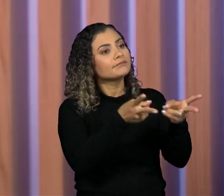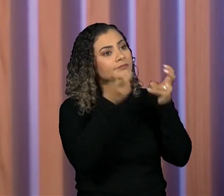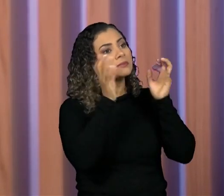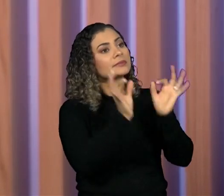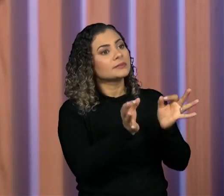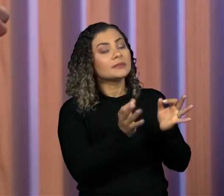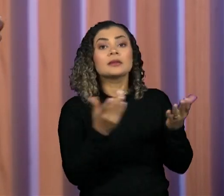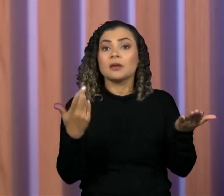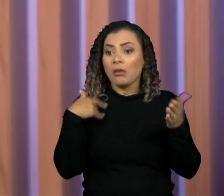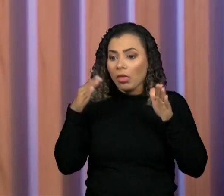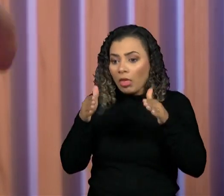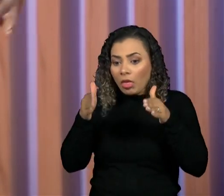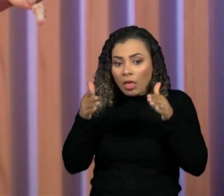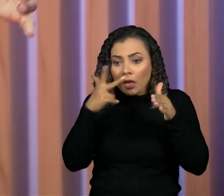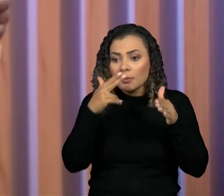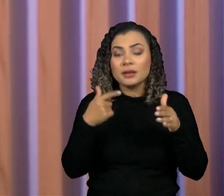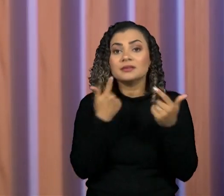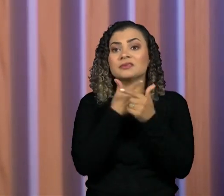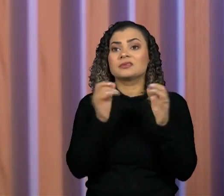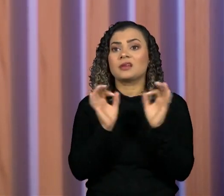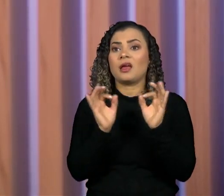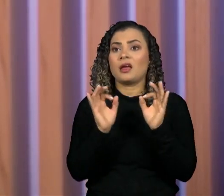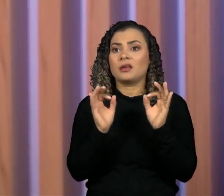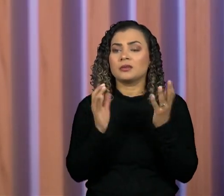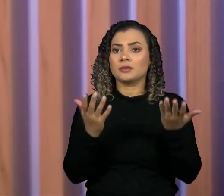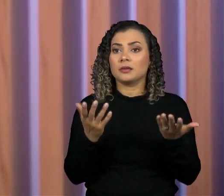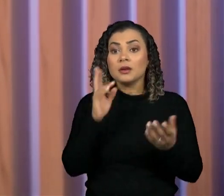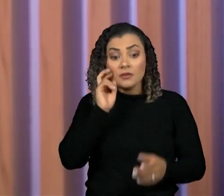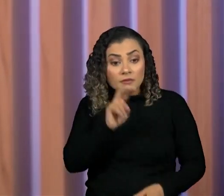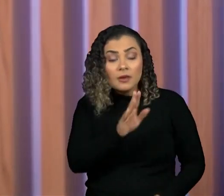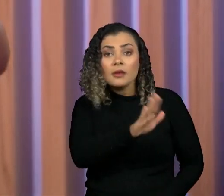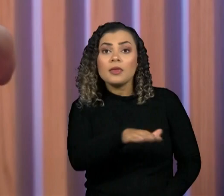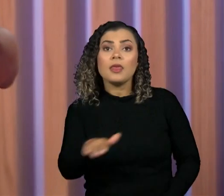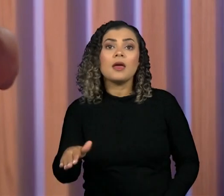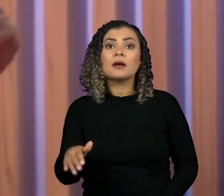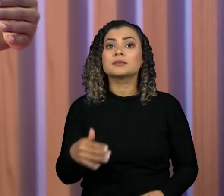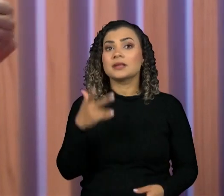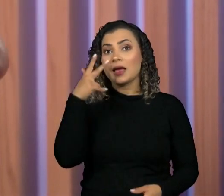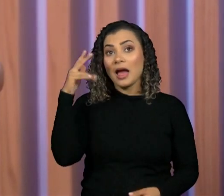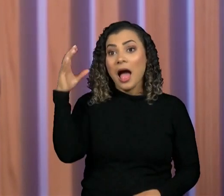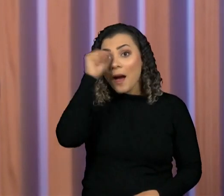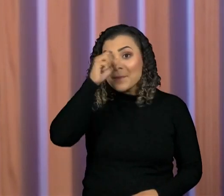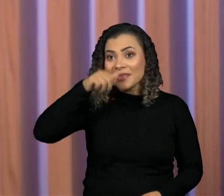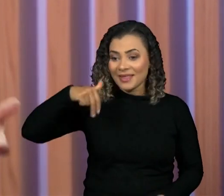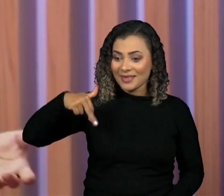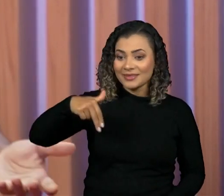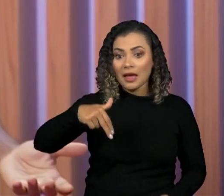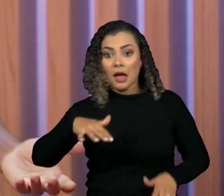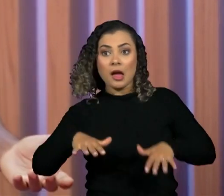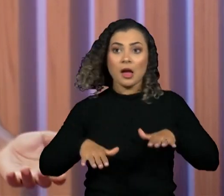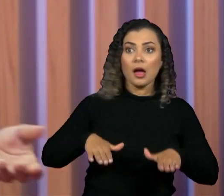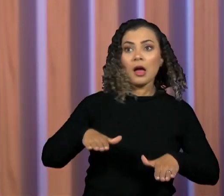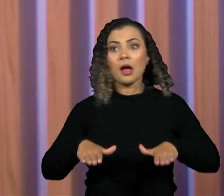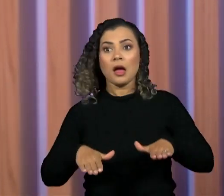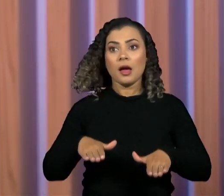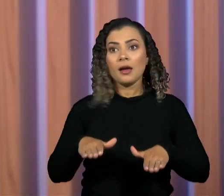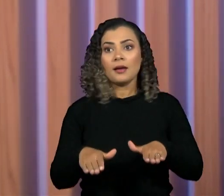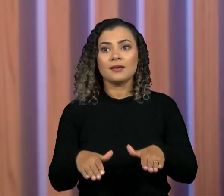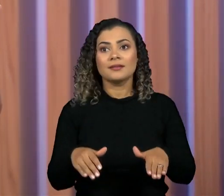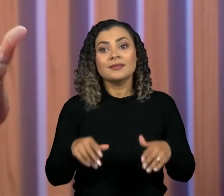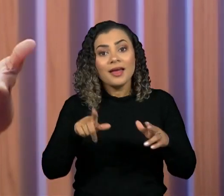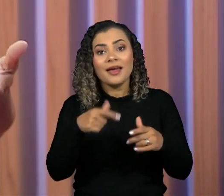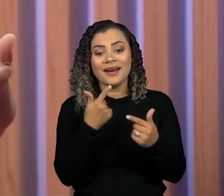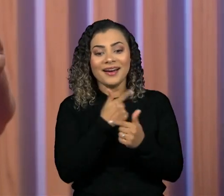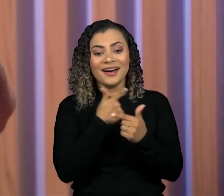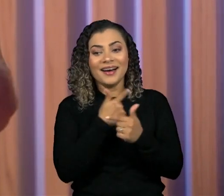gente está aqui e não consegue olhar mais. Você não vê uma criança, por exemplo, pequenininha que está aprendendo a andar, ela vem, não tem como. Não tem. Você tem um riso,